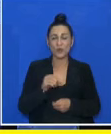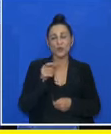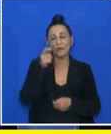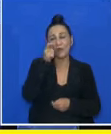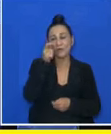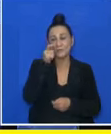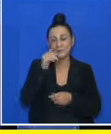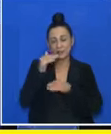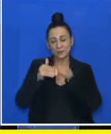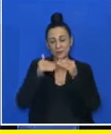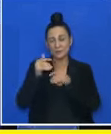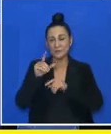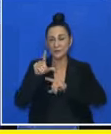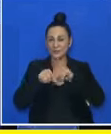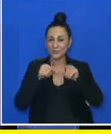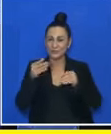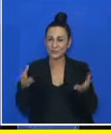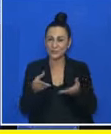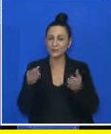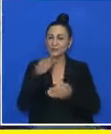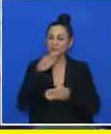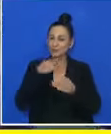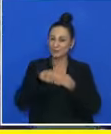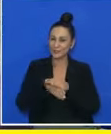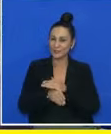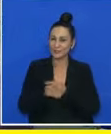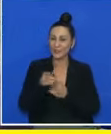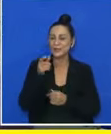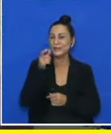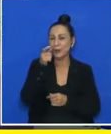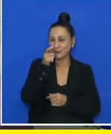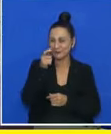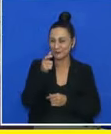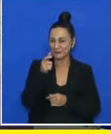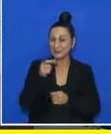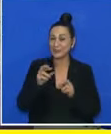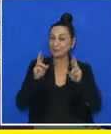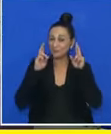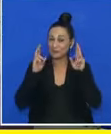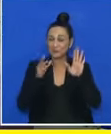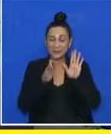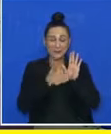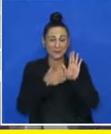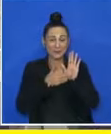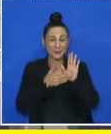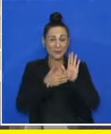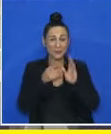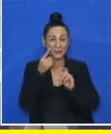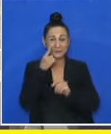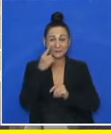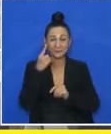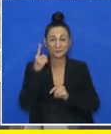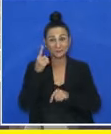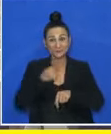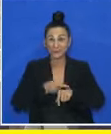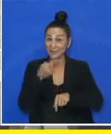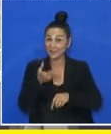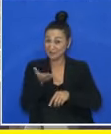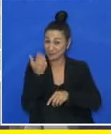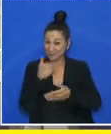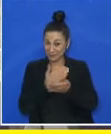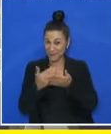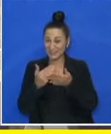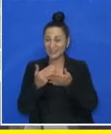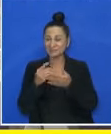cada procedimento desse sorteio da Time Mania. Estamos na torcida, hein? Apostas em mãos, bolas posicionadas. E aí, vamos